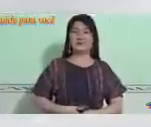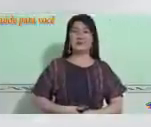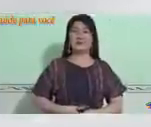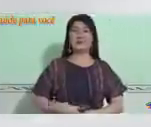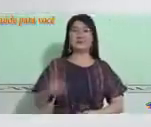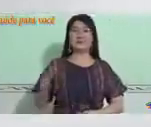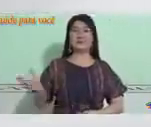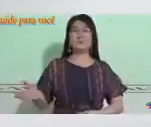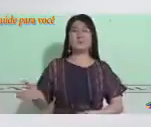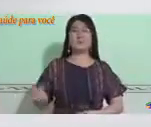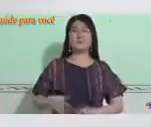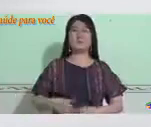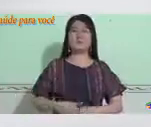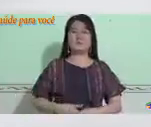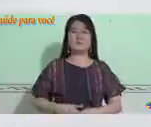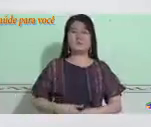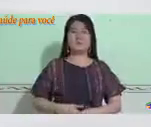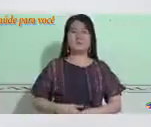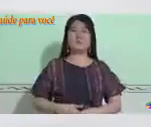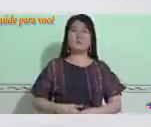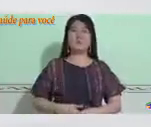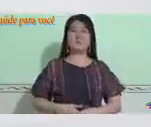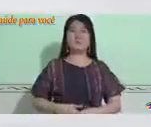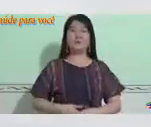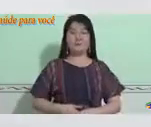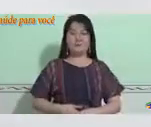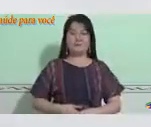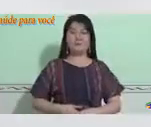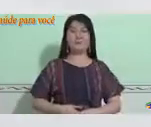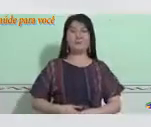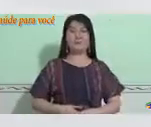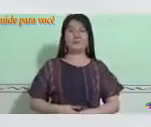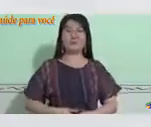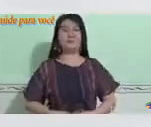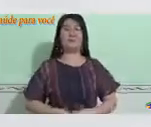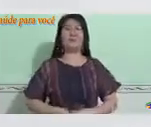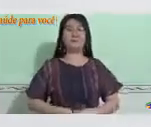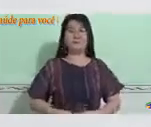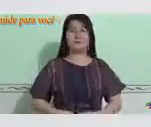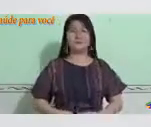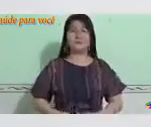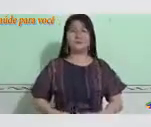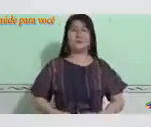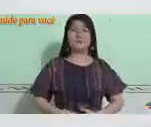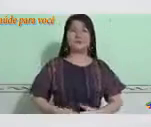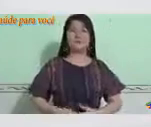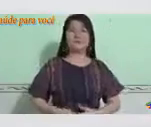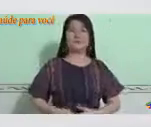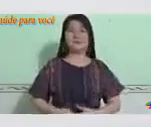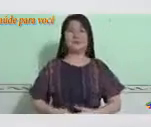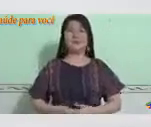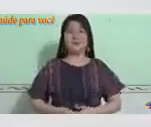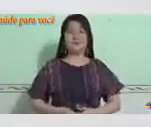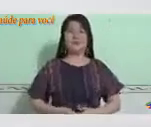A gravidez molar é uma condição rara, vírgula, podia acontecer com qualquer mulher, vírgula, entretanto, vírgula, é uma alteração mais